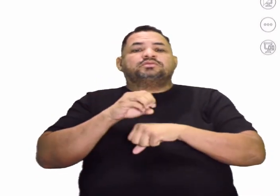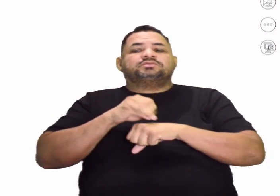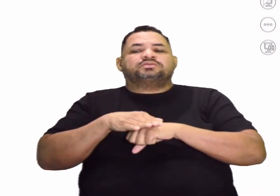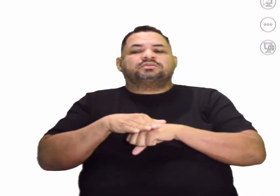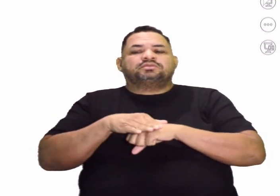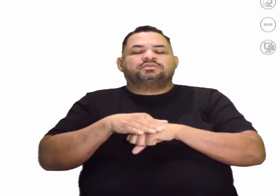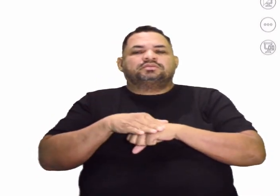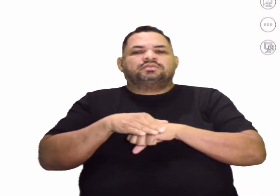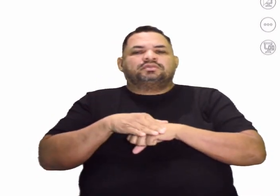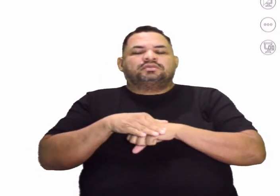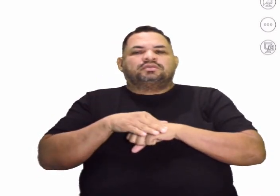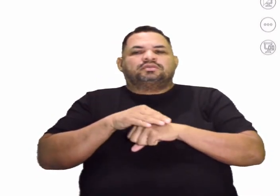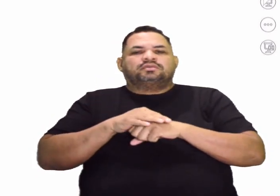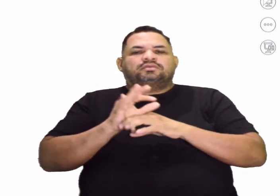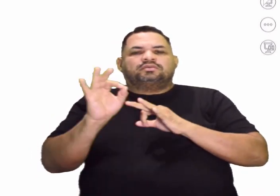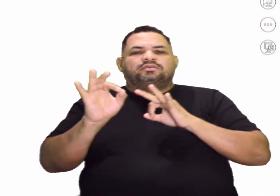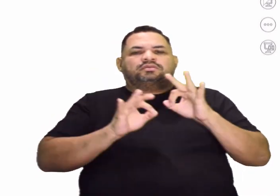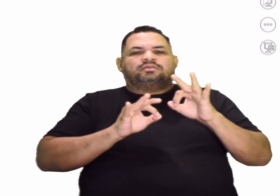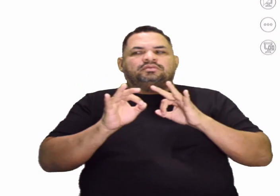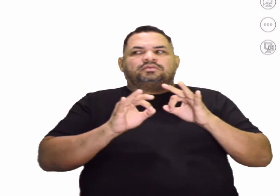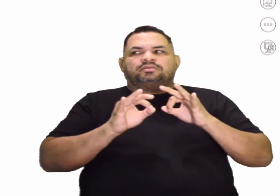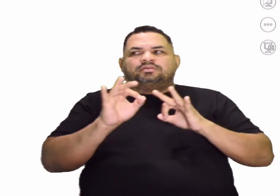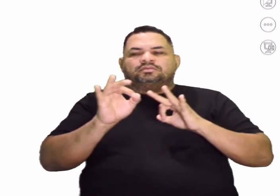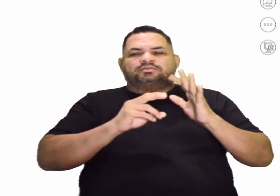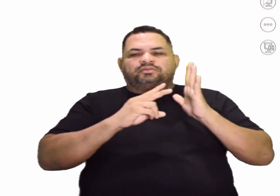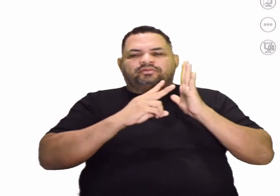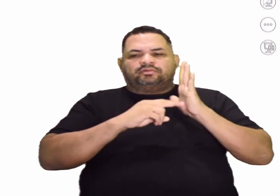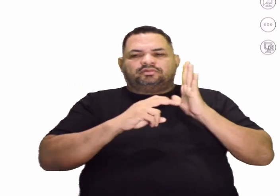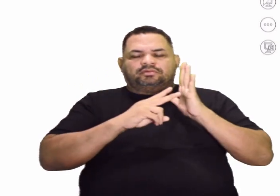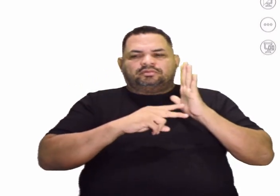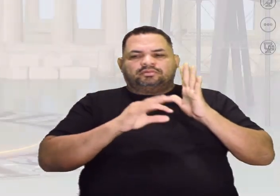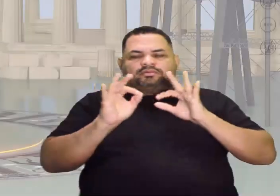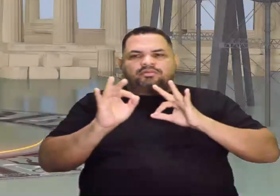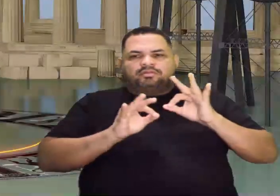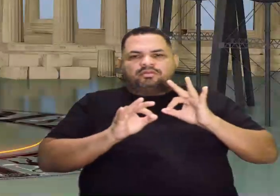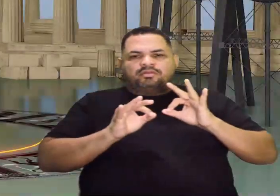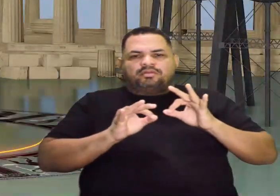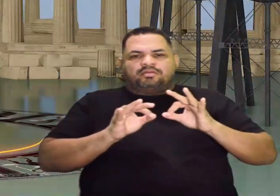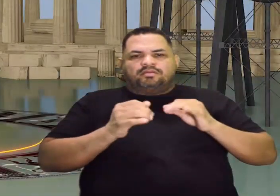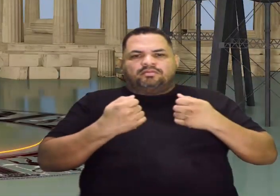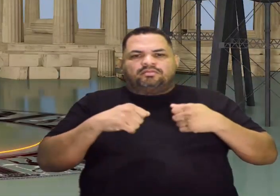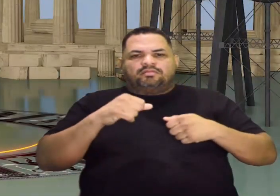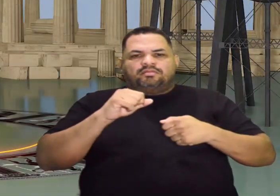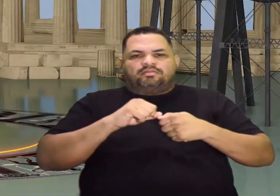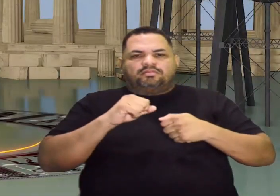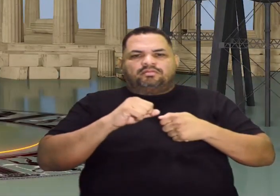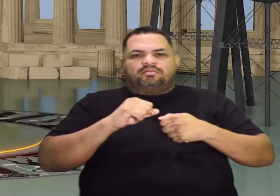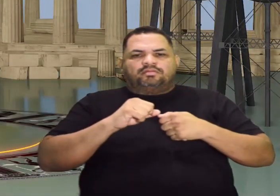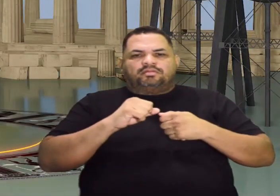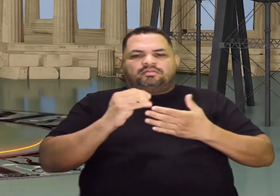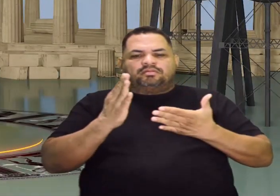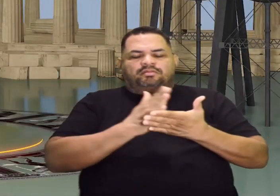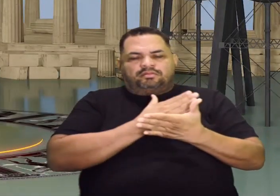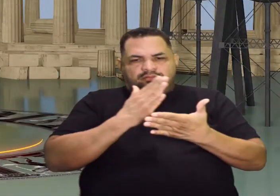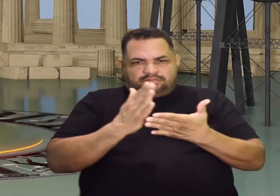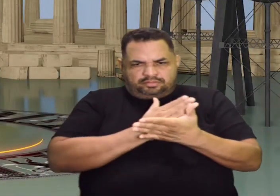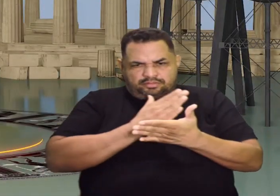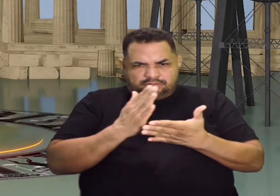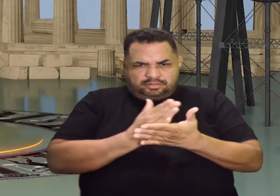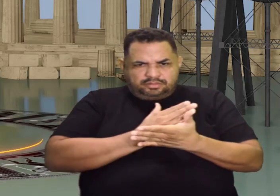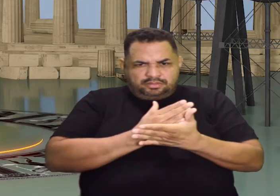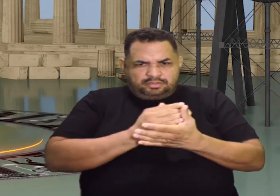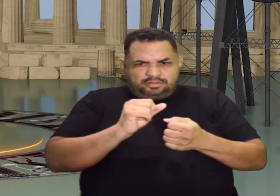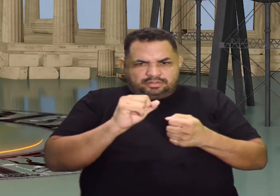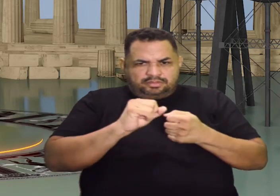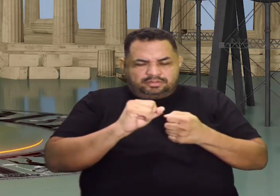comigo. Crie um vocabulário aí para vocês, ok? Vocês podem fazer assim, ó, pega um caderno, faz